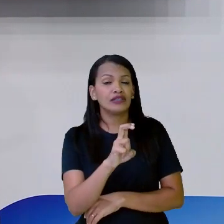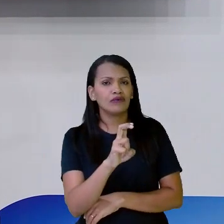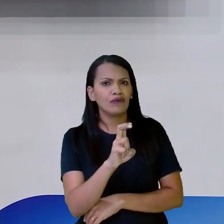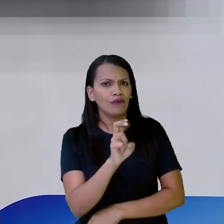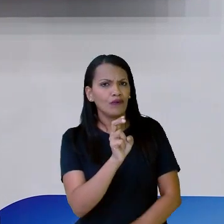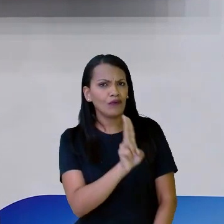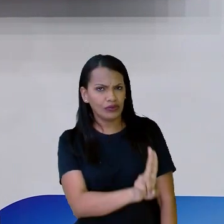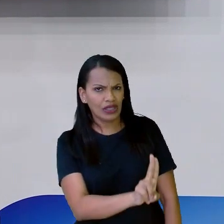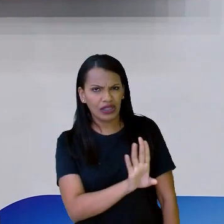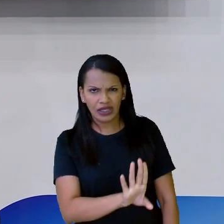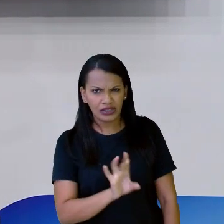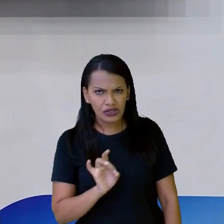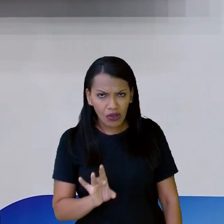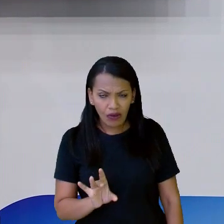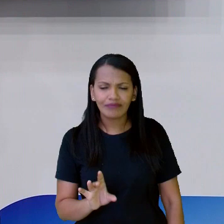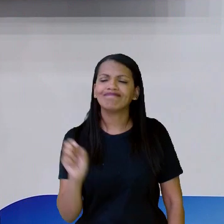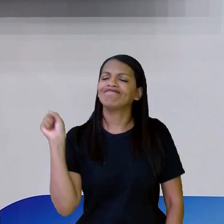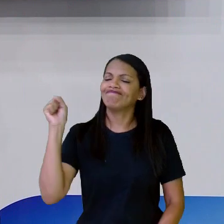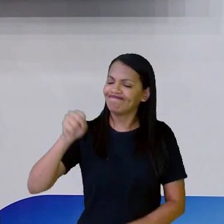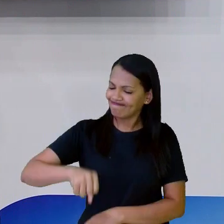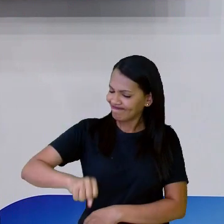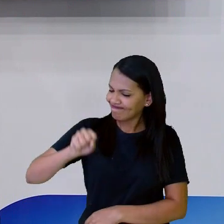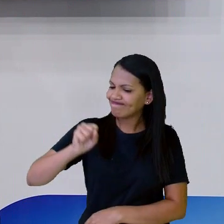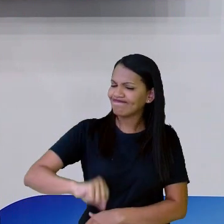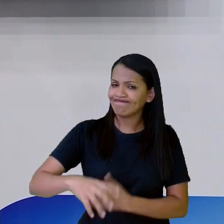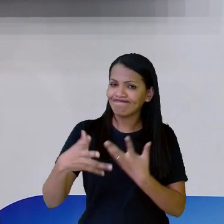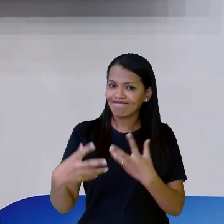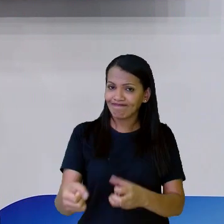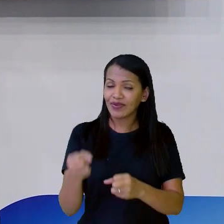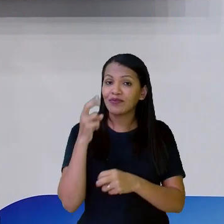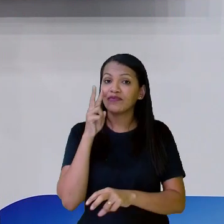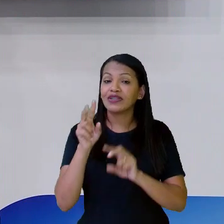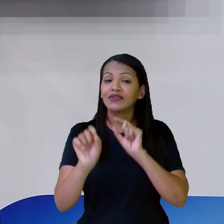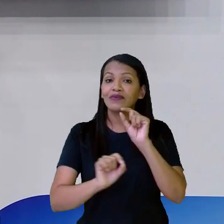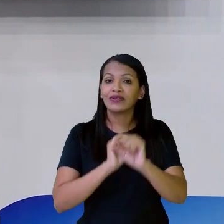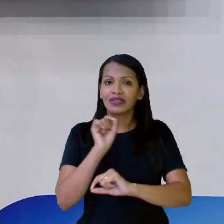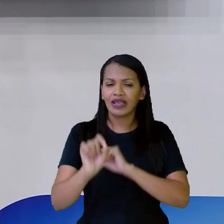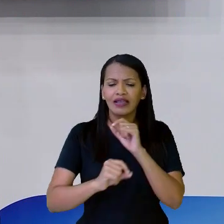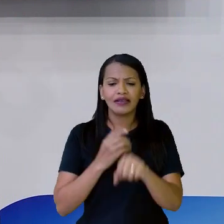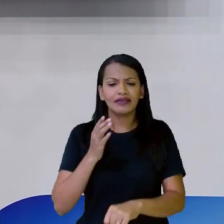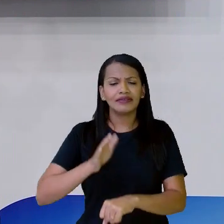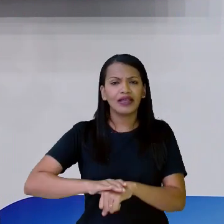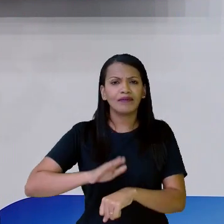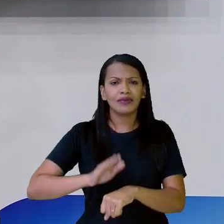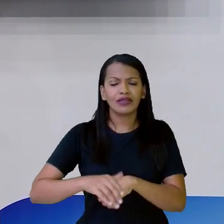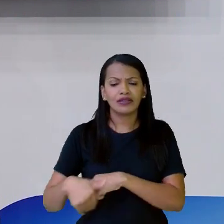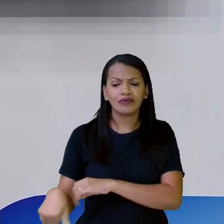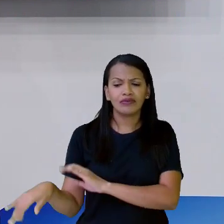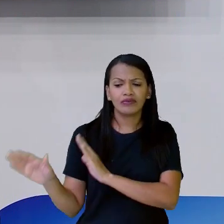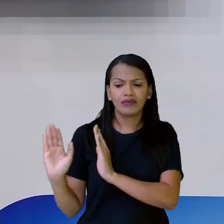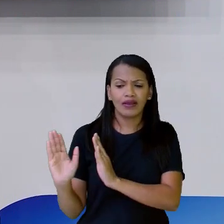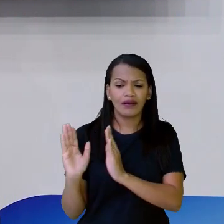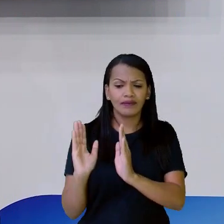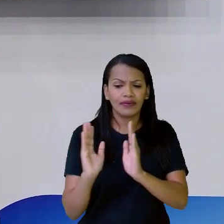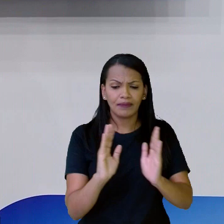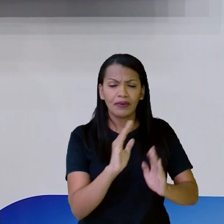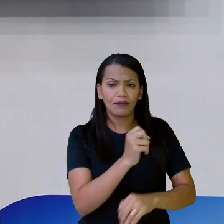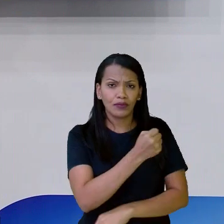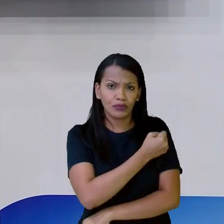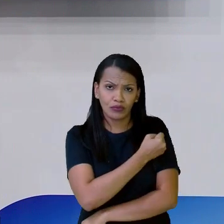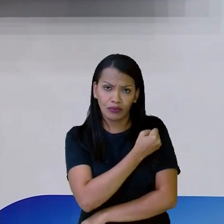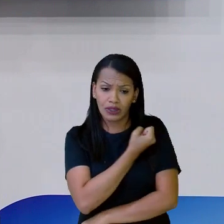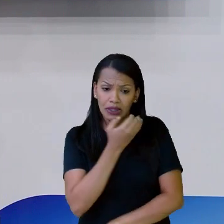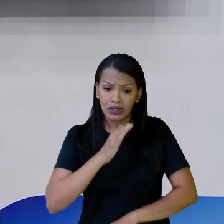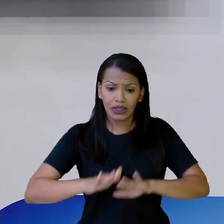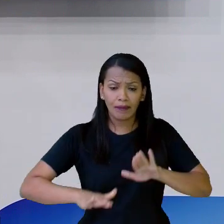isso, professora? É só isso. O que a gente vai fazer é mudar dependendo da ordem que o número esteja,